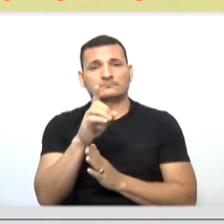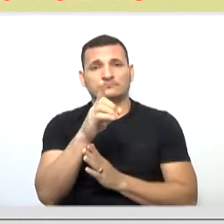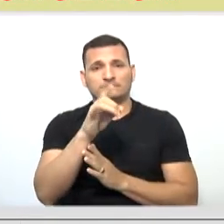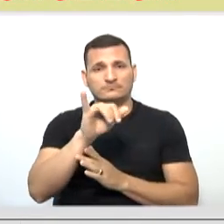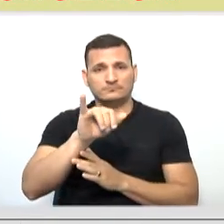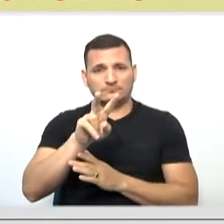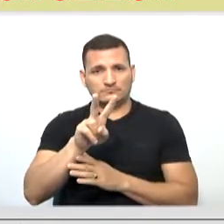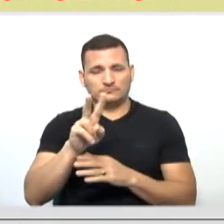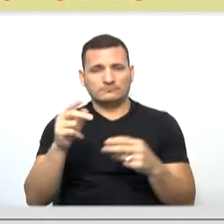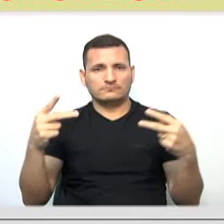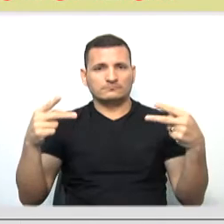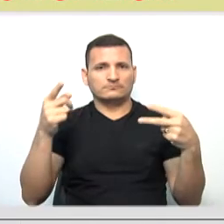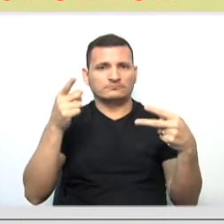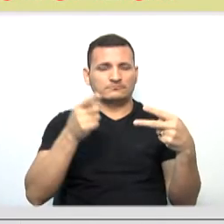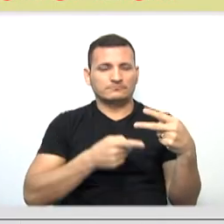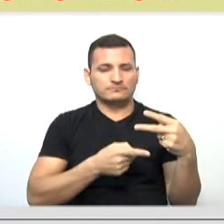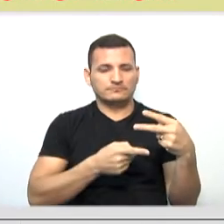que eu criei ali em cima, ó.